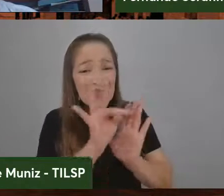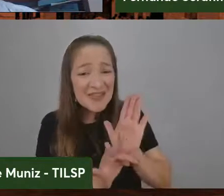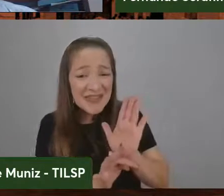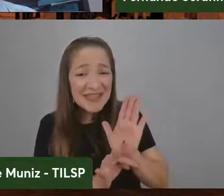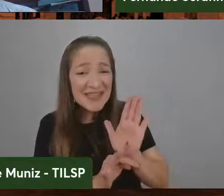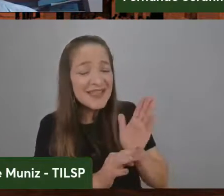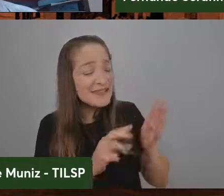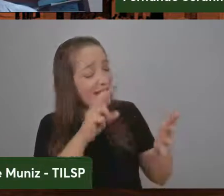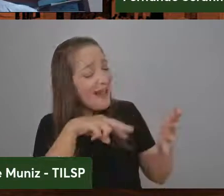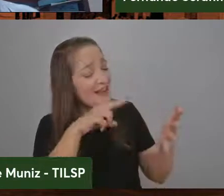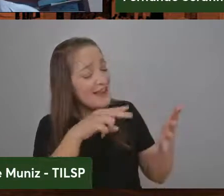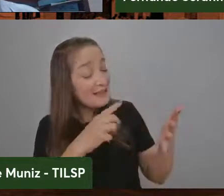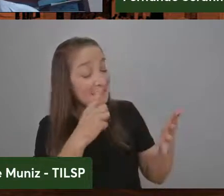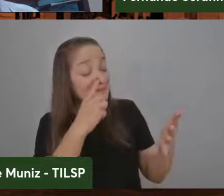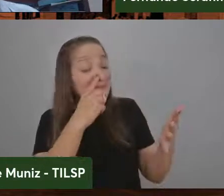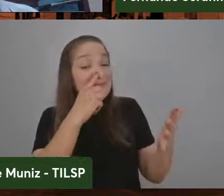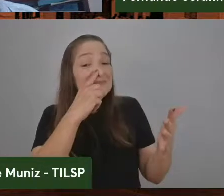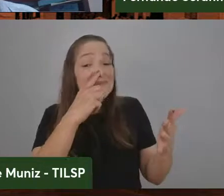esse pacto. Inclusive,